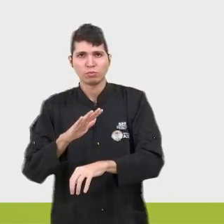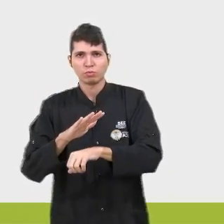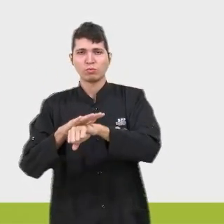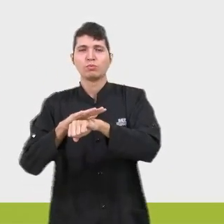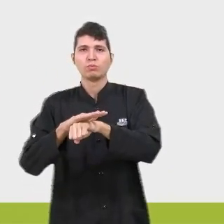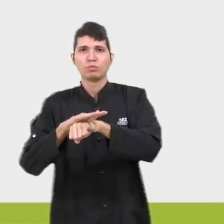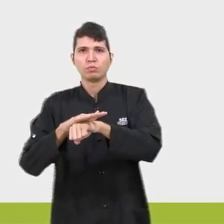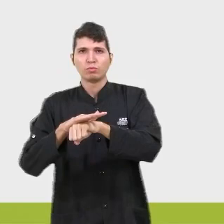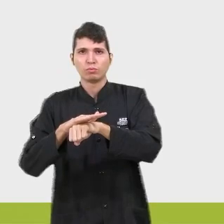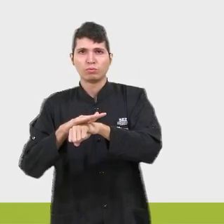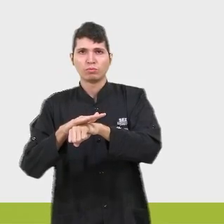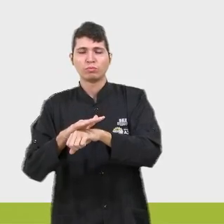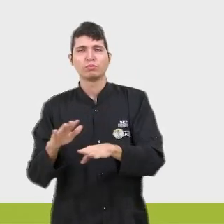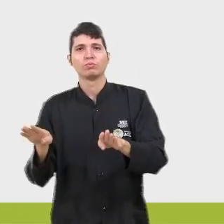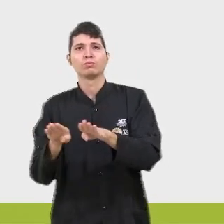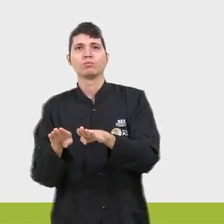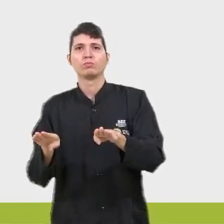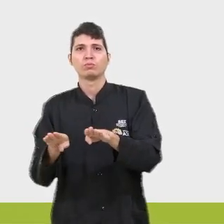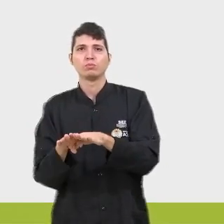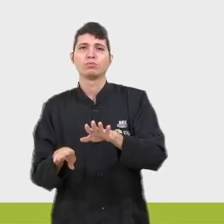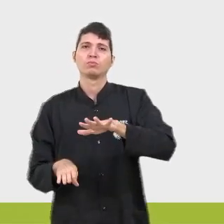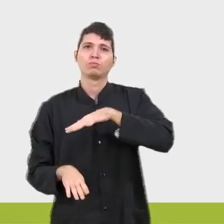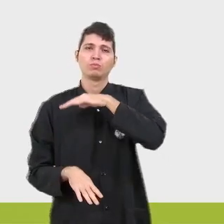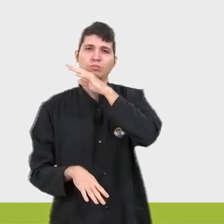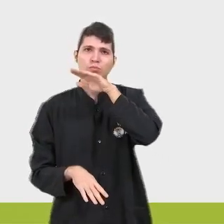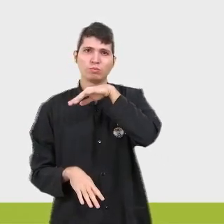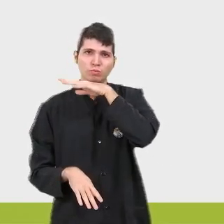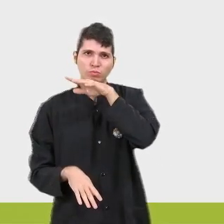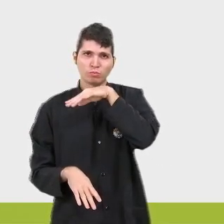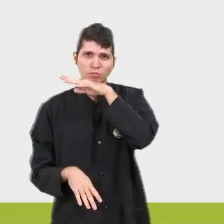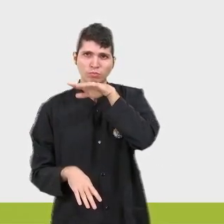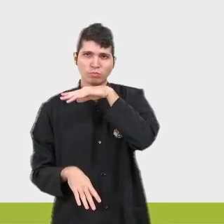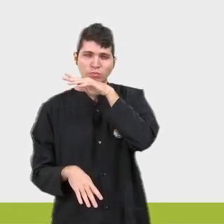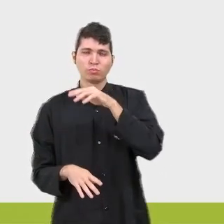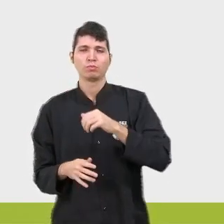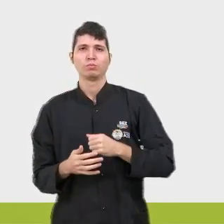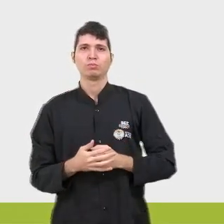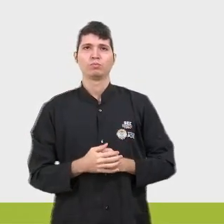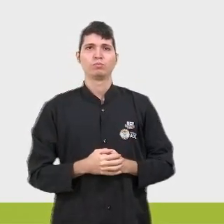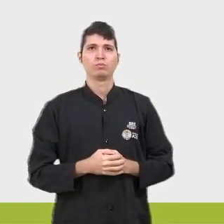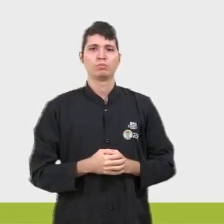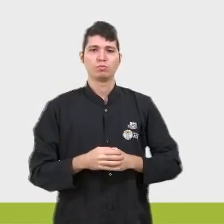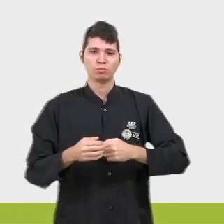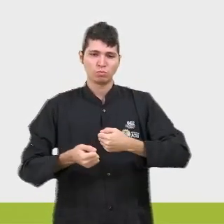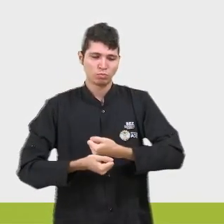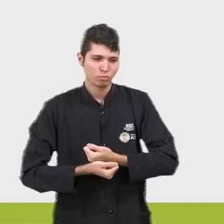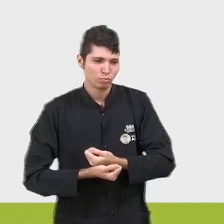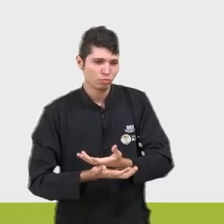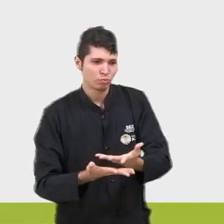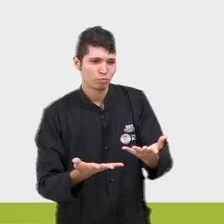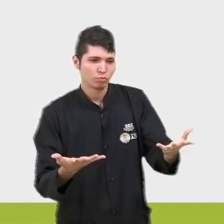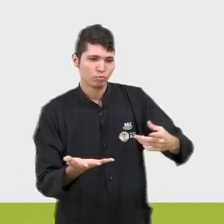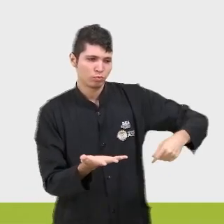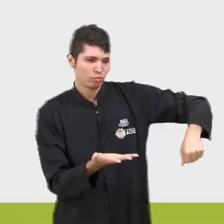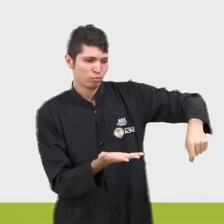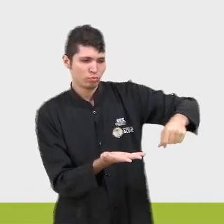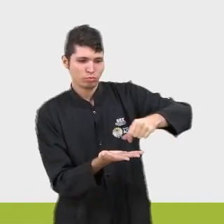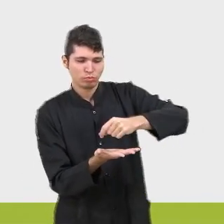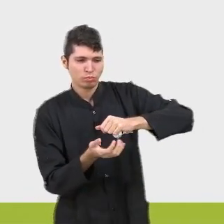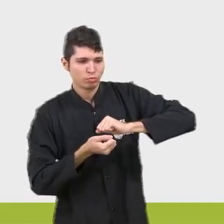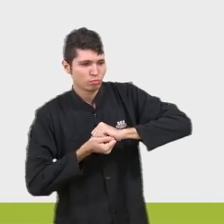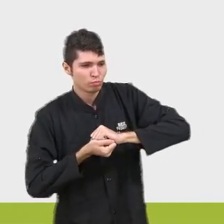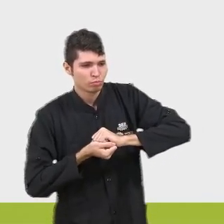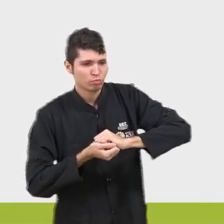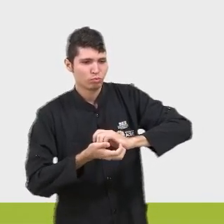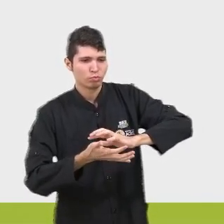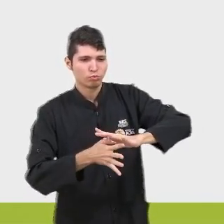barocoria e pelos animais, zoocoria. Sendo que a disseminação dessas sementes, se realizada